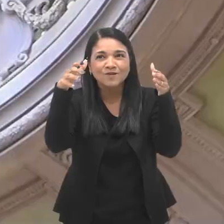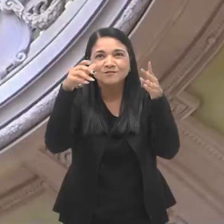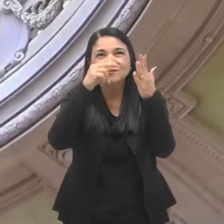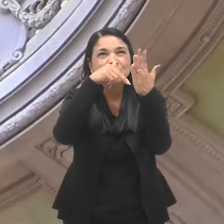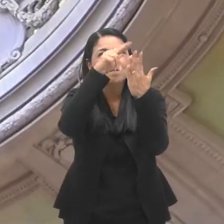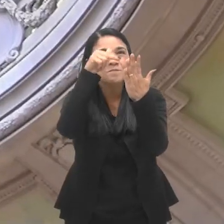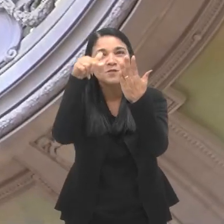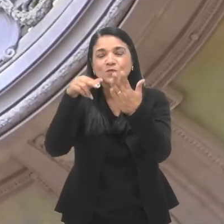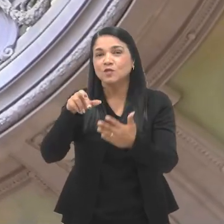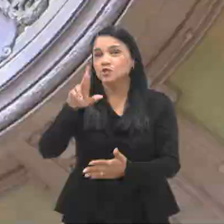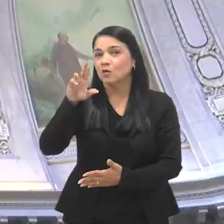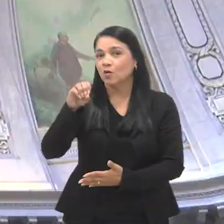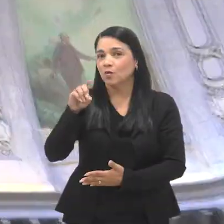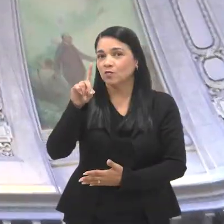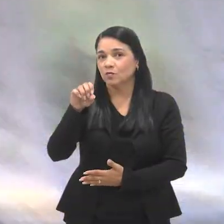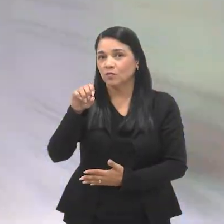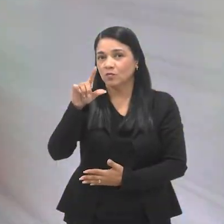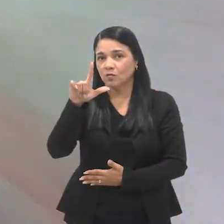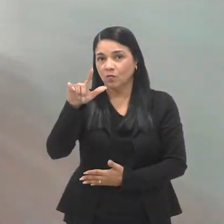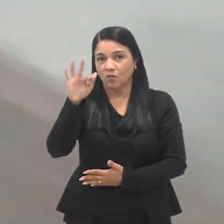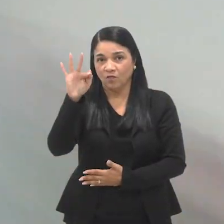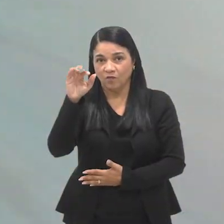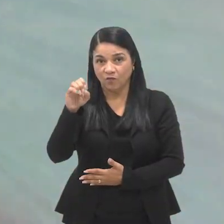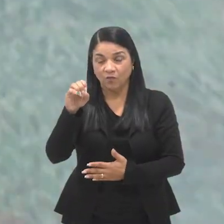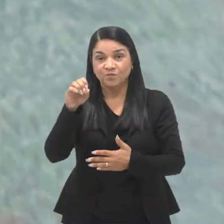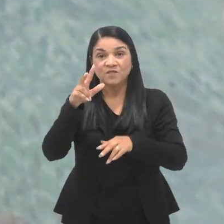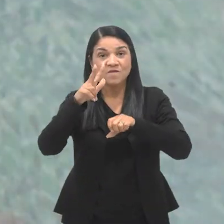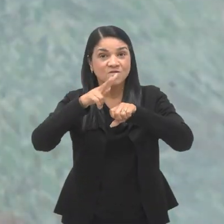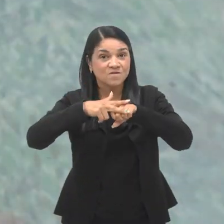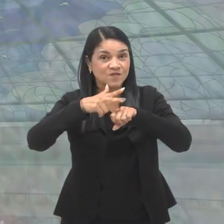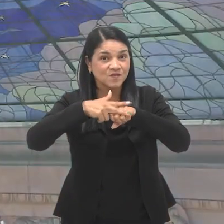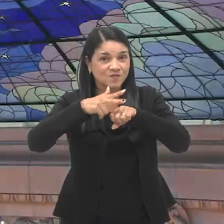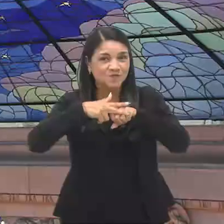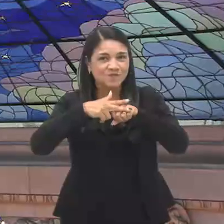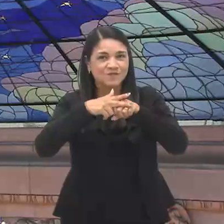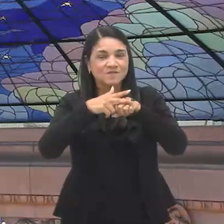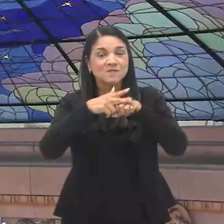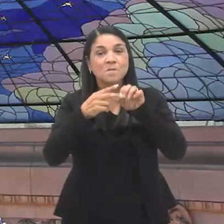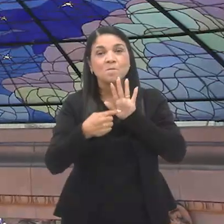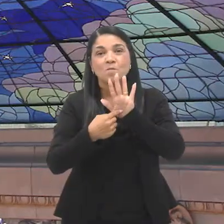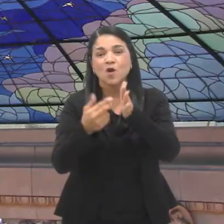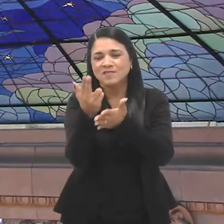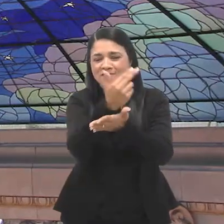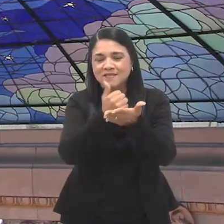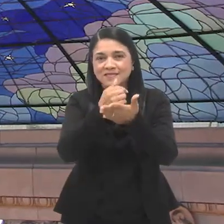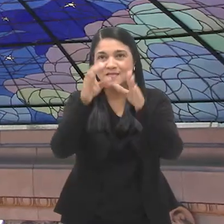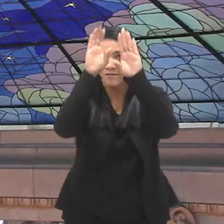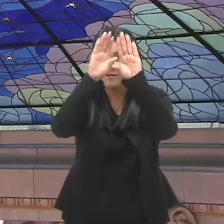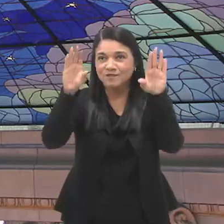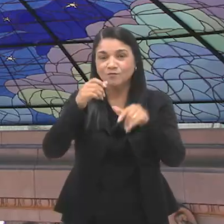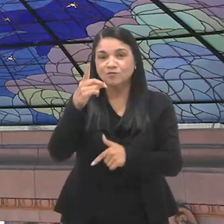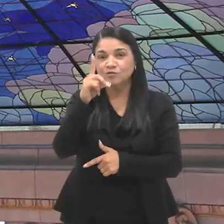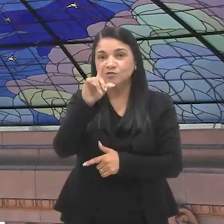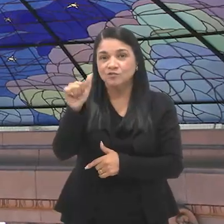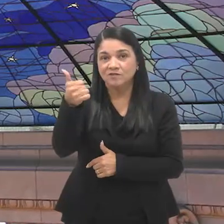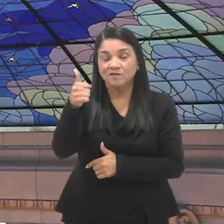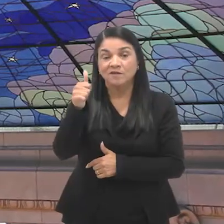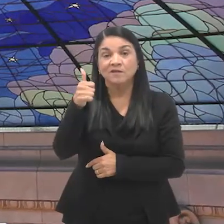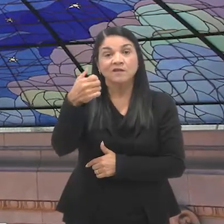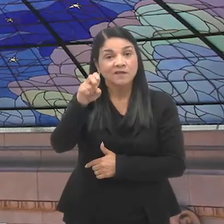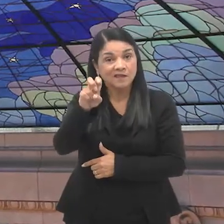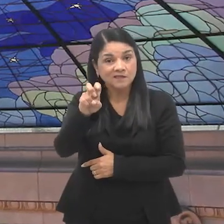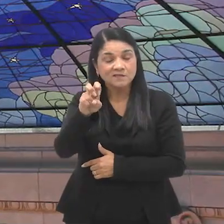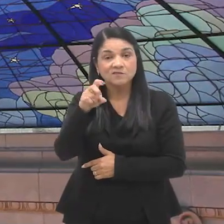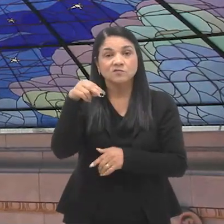a cúpula que é adornada com pintura de Rodolfo Chamberlain. Um vitral que reproduz o céu do dia 15 de